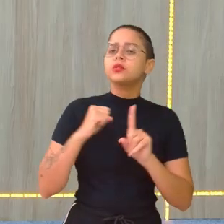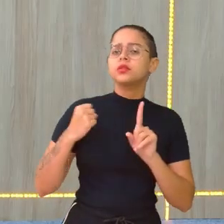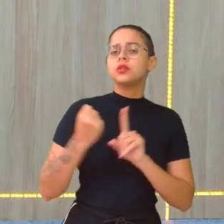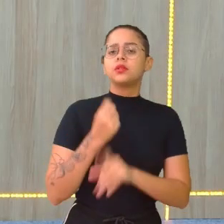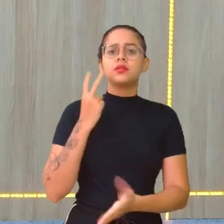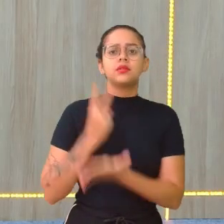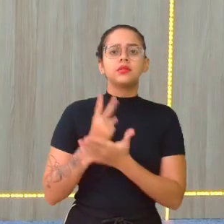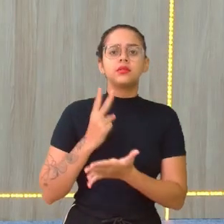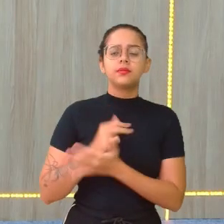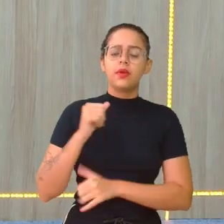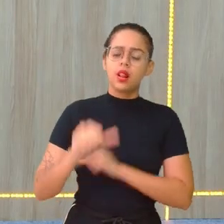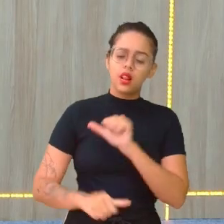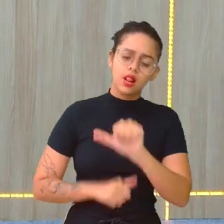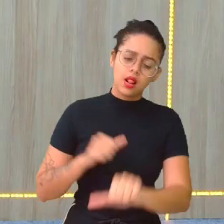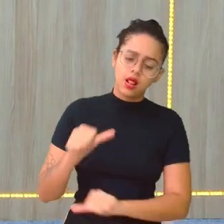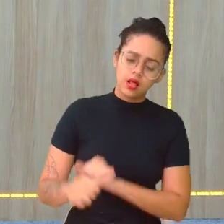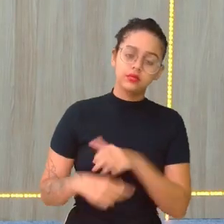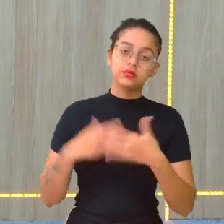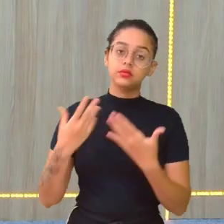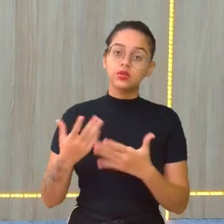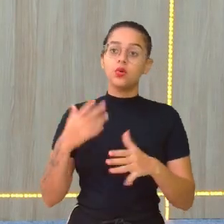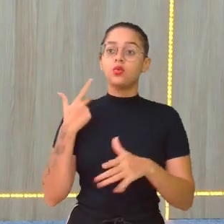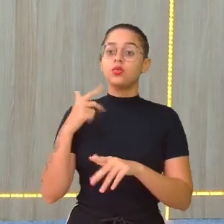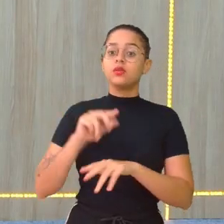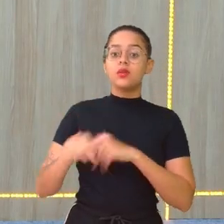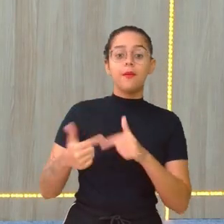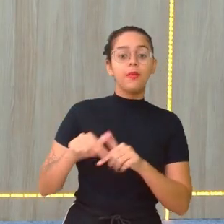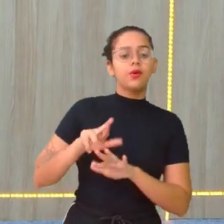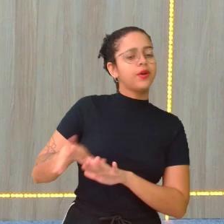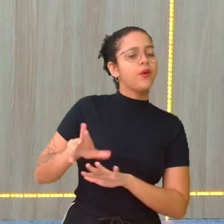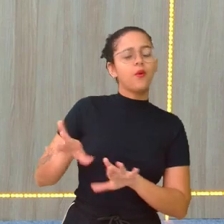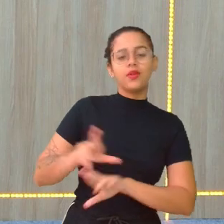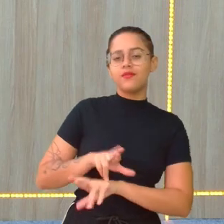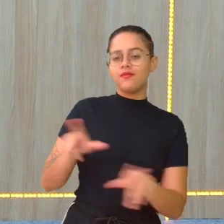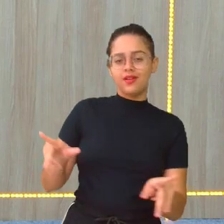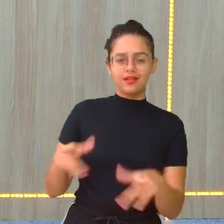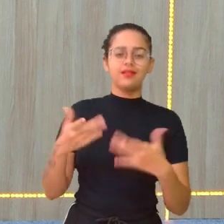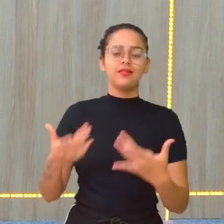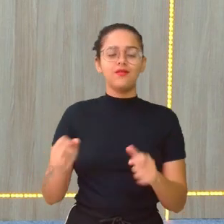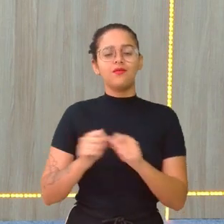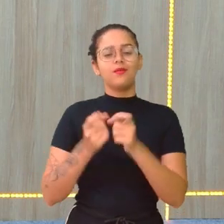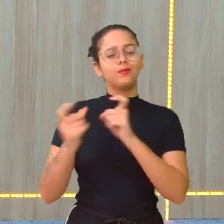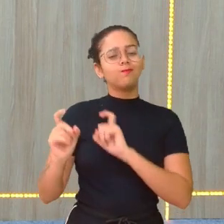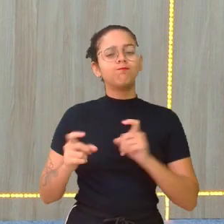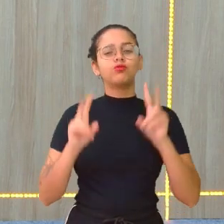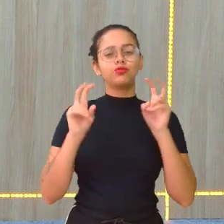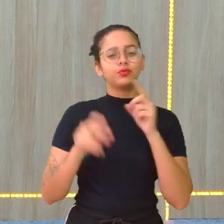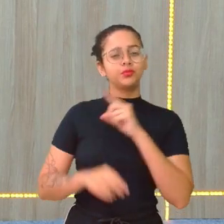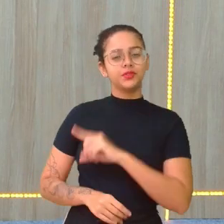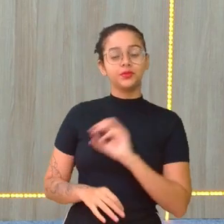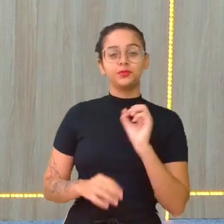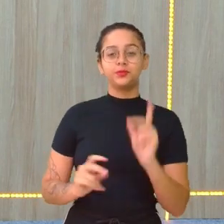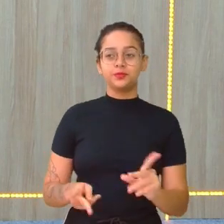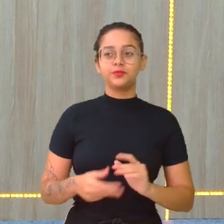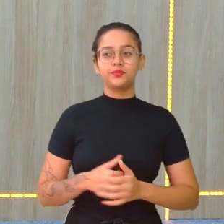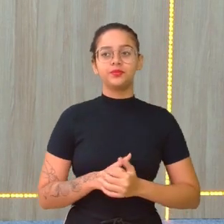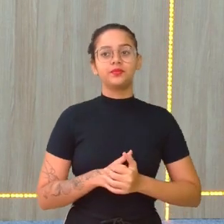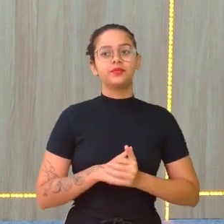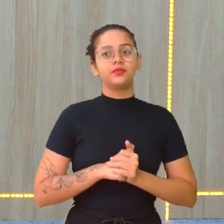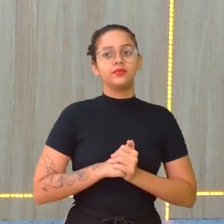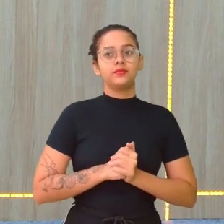sempre vai mudando, né? Então com o trabalho não seria diferente. Então a gente fez uma discussão a respeito disso, tá?